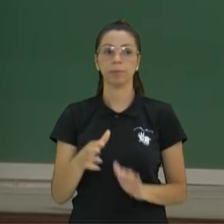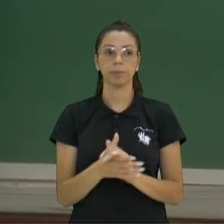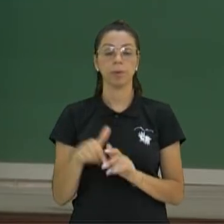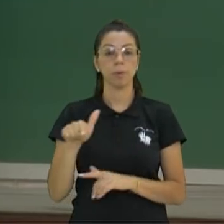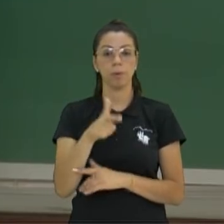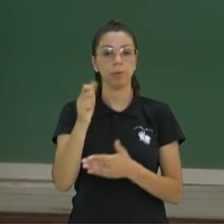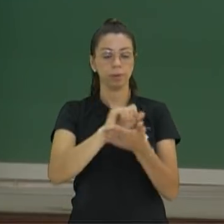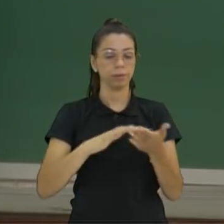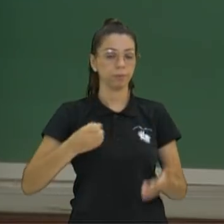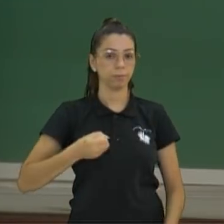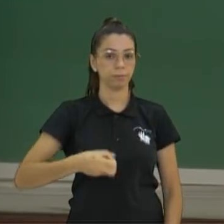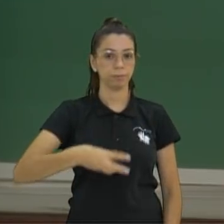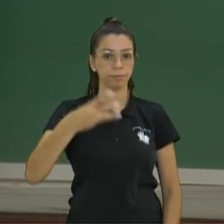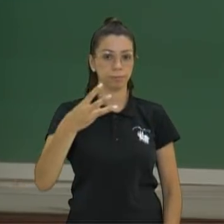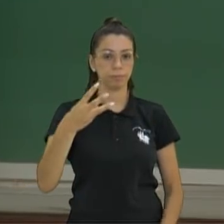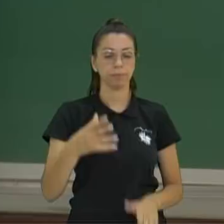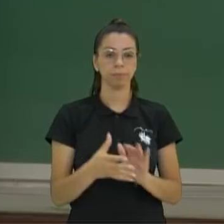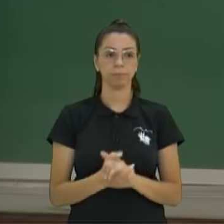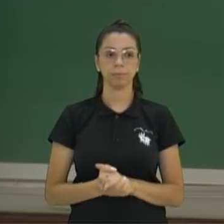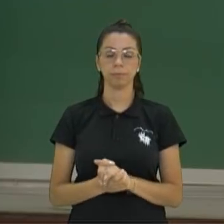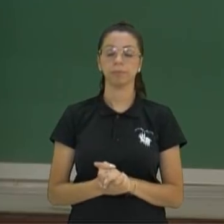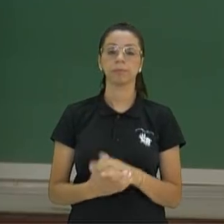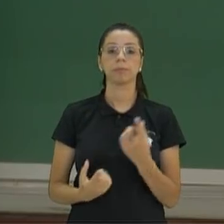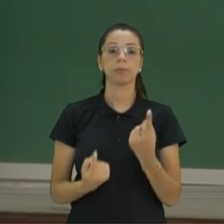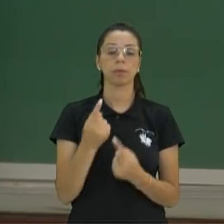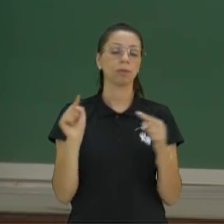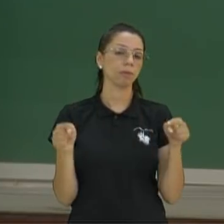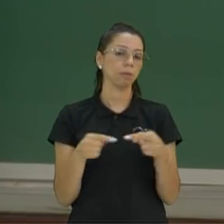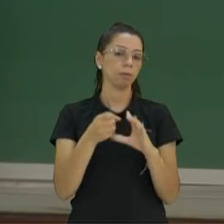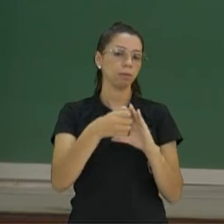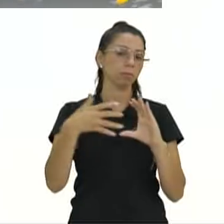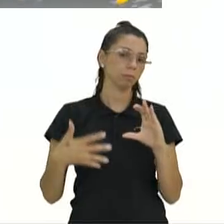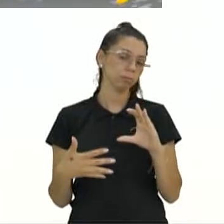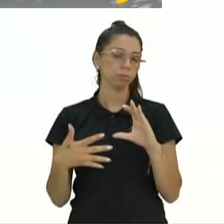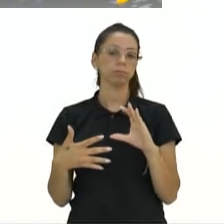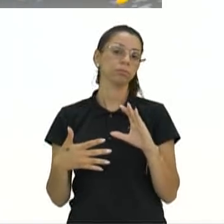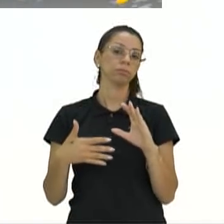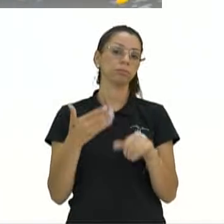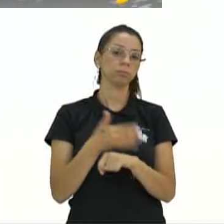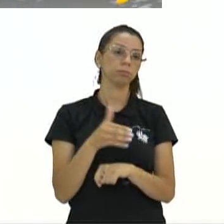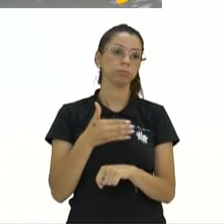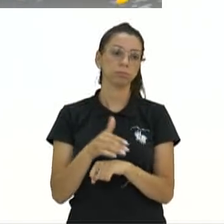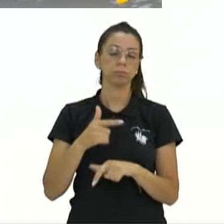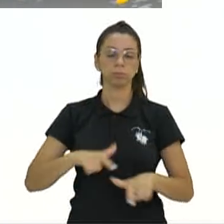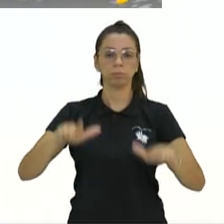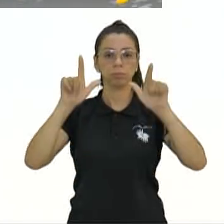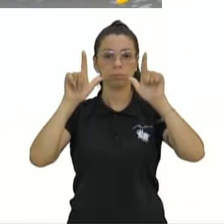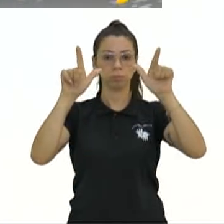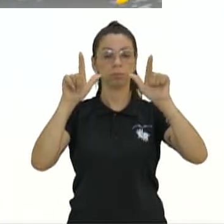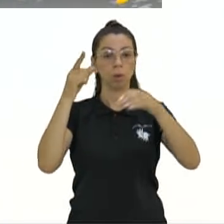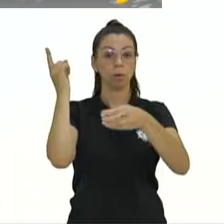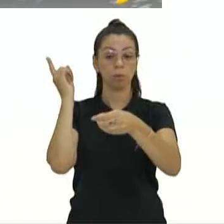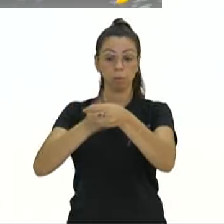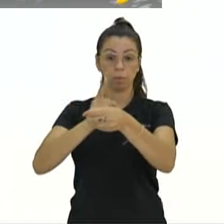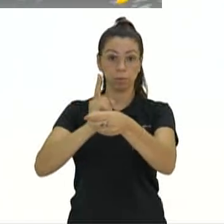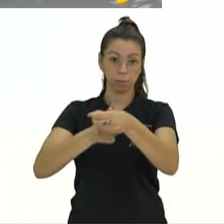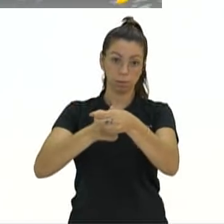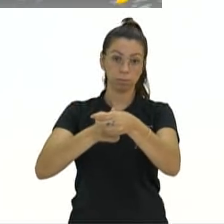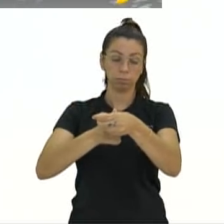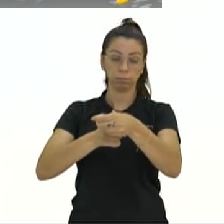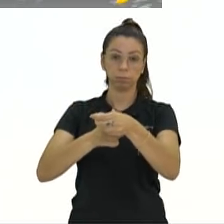então? Exercício 3. Quais são características das práticas de aventura urbanas? Olha